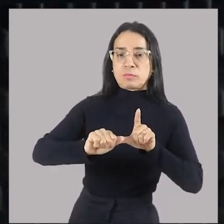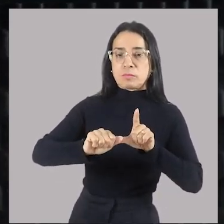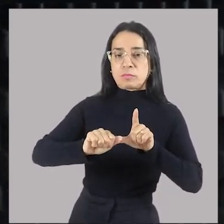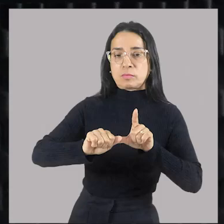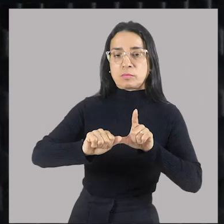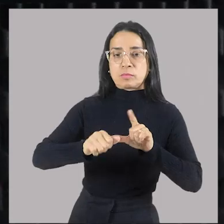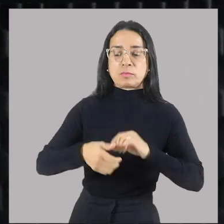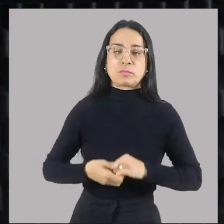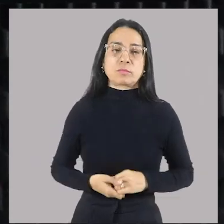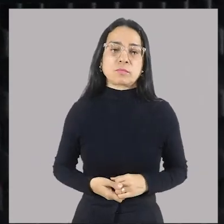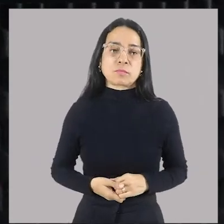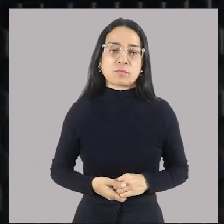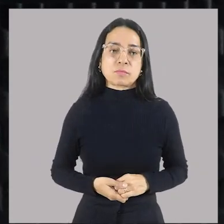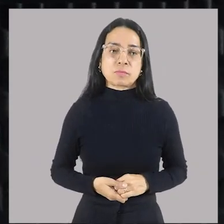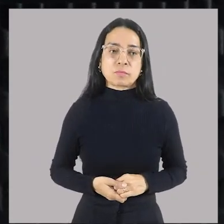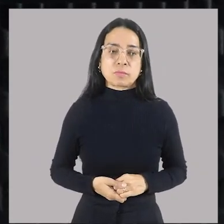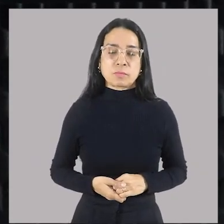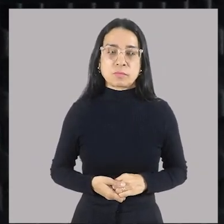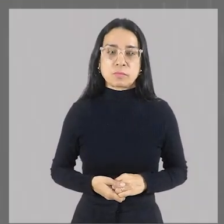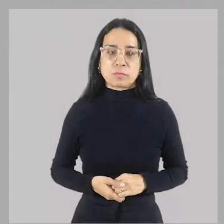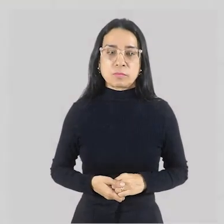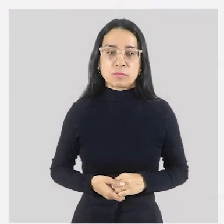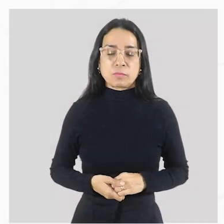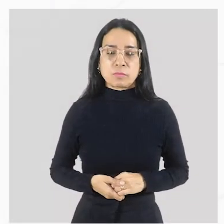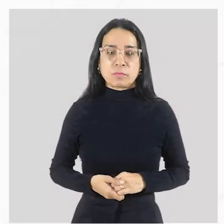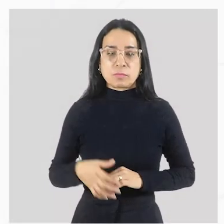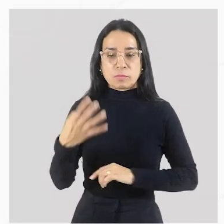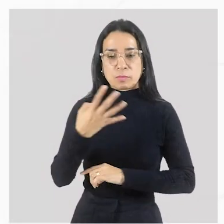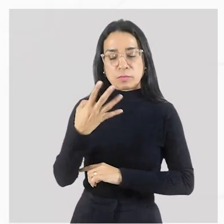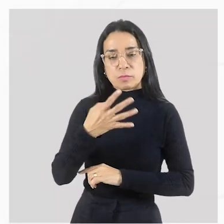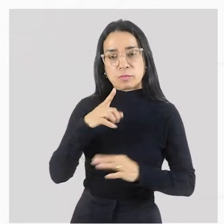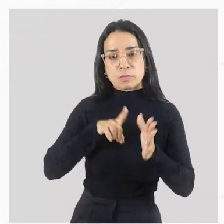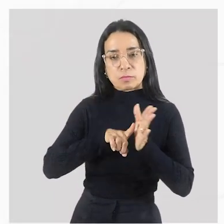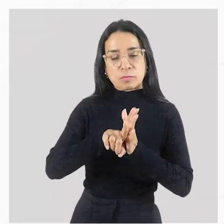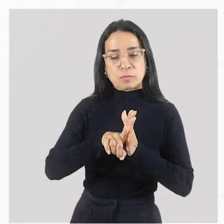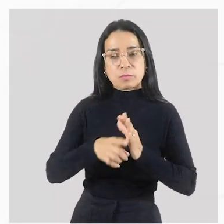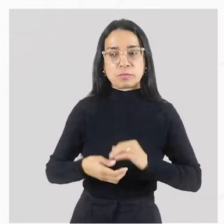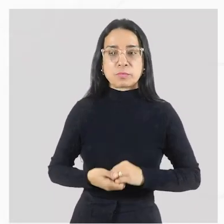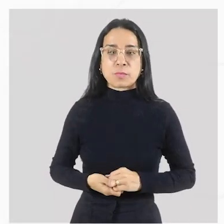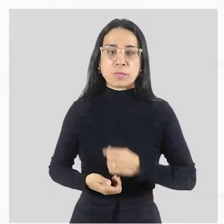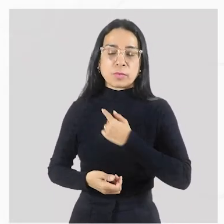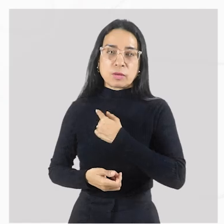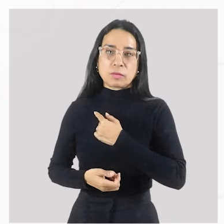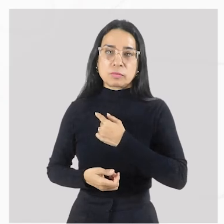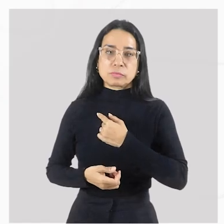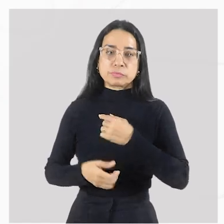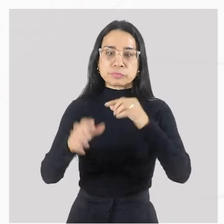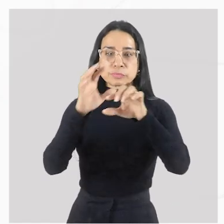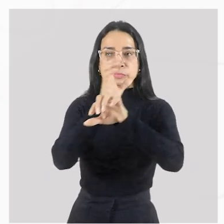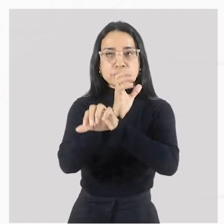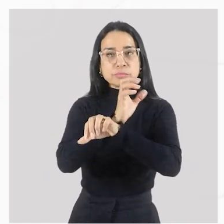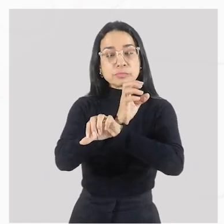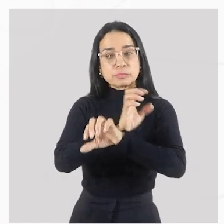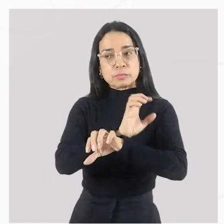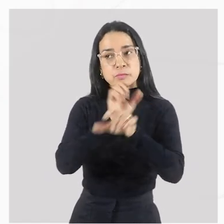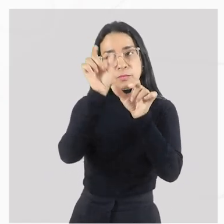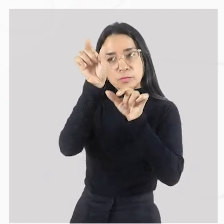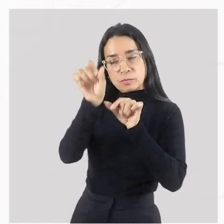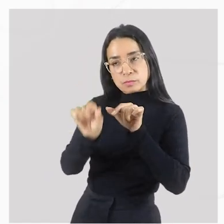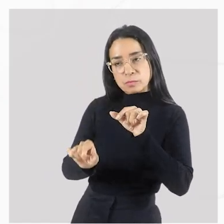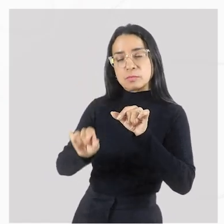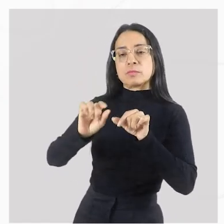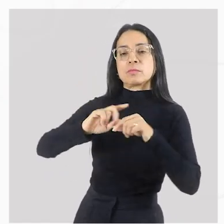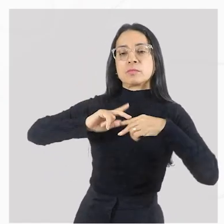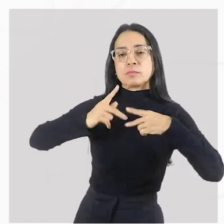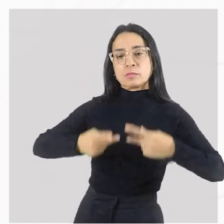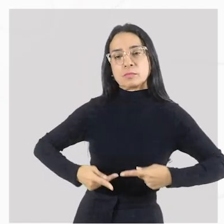escapular, tá bom? Tá ok? Vamos lá para a quarta questão. O esqueleto humano pode ser dividido em axial e